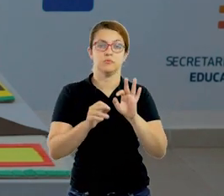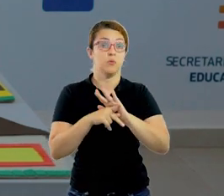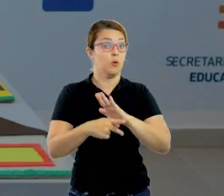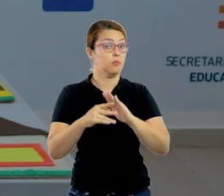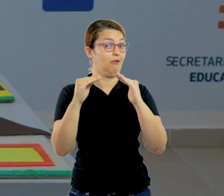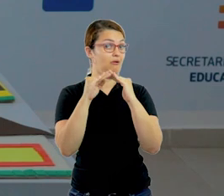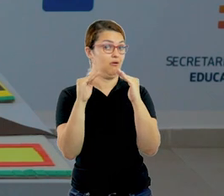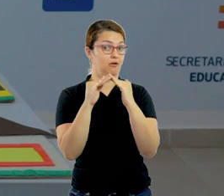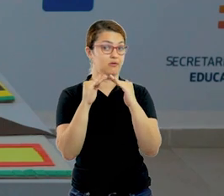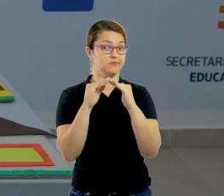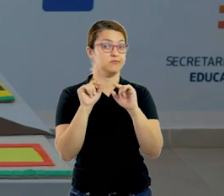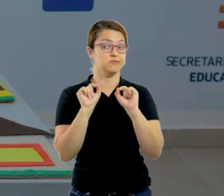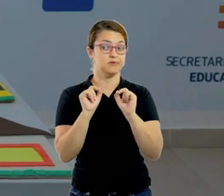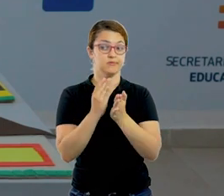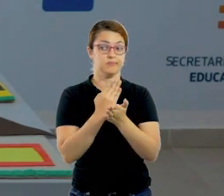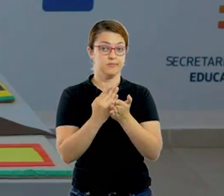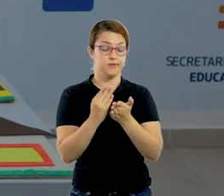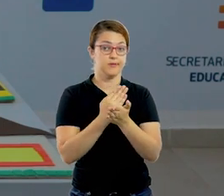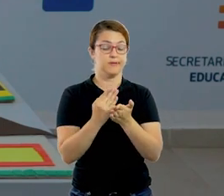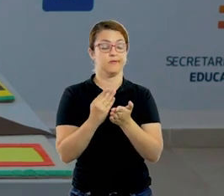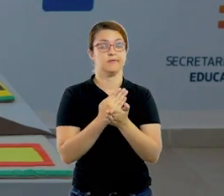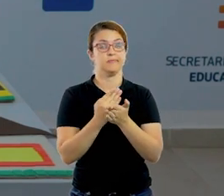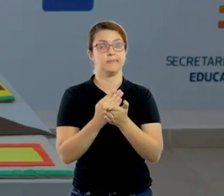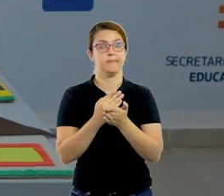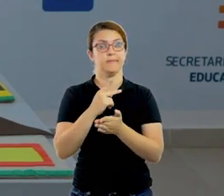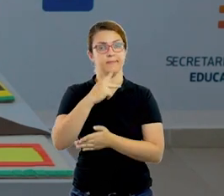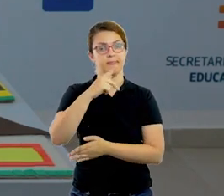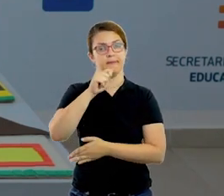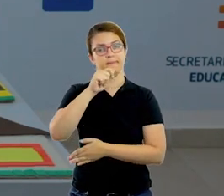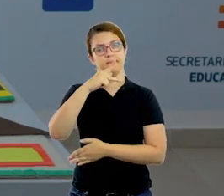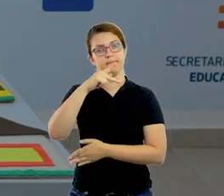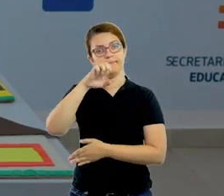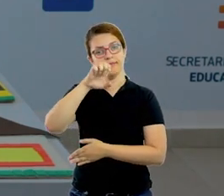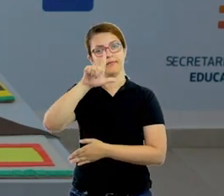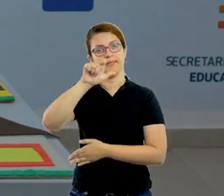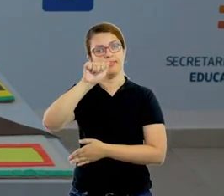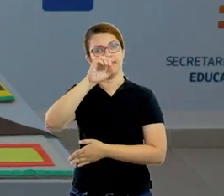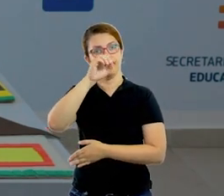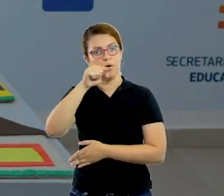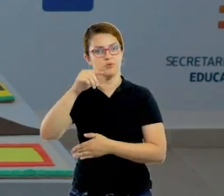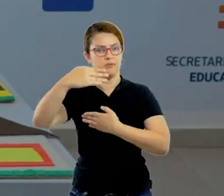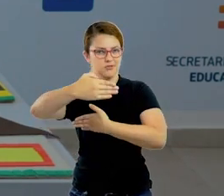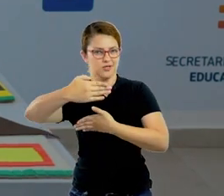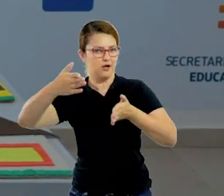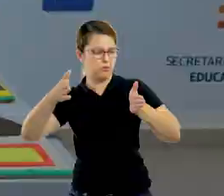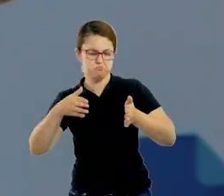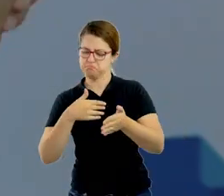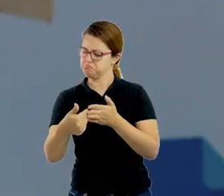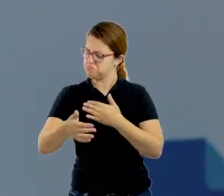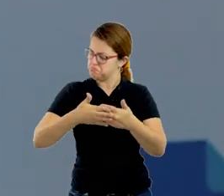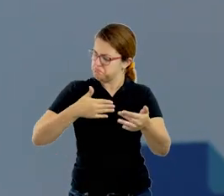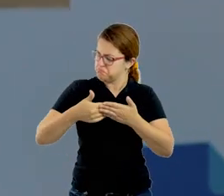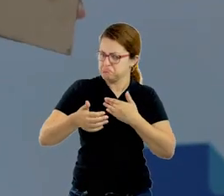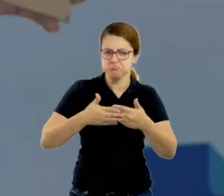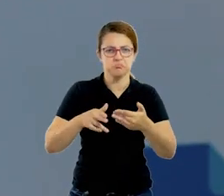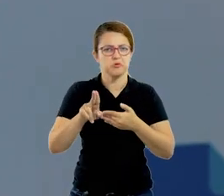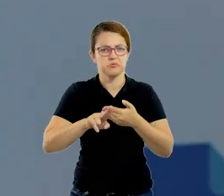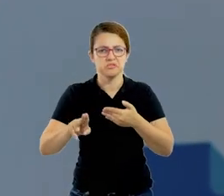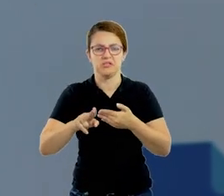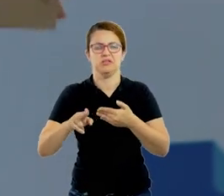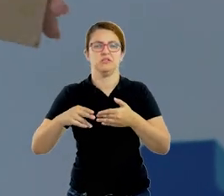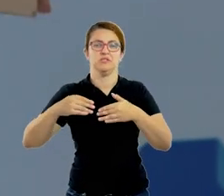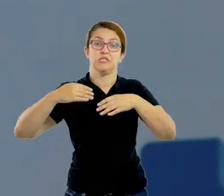Então, eu separei aqui para vocês, ó, papelão, tá? Pode ser qualquer tipo de papelão, pode ser de caixa